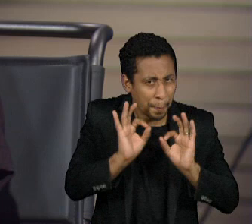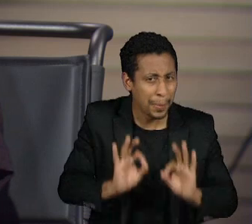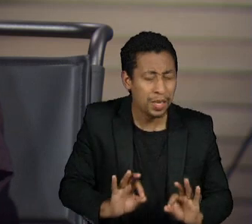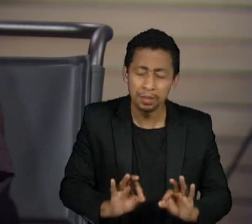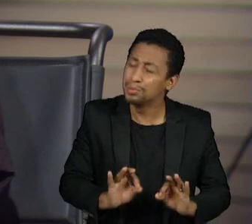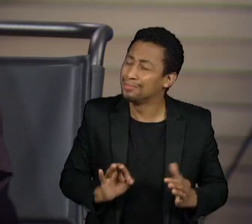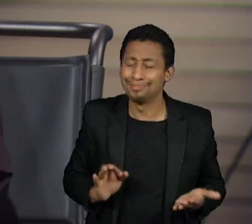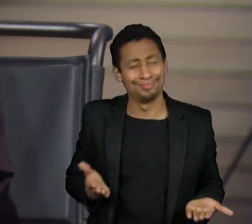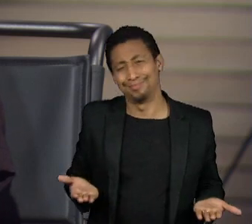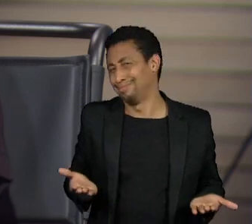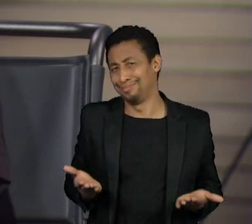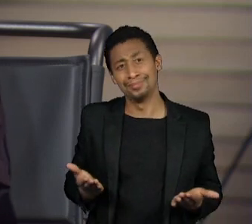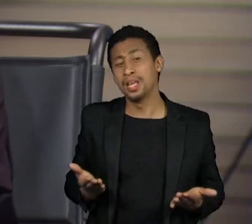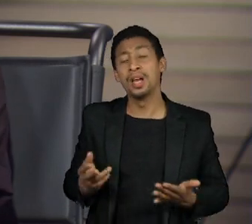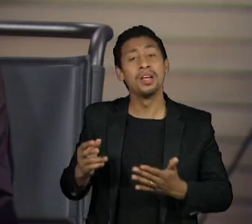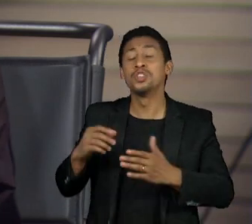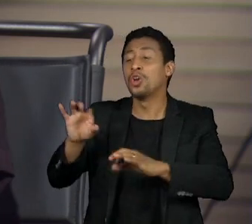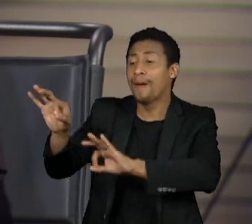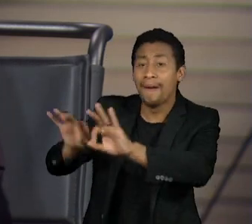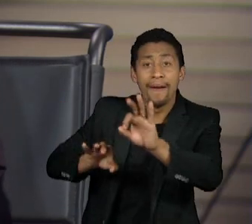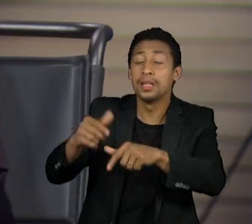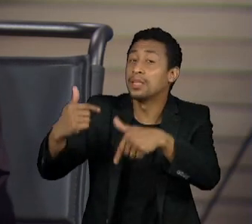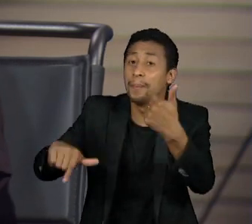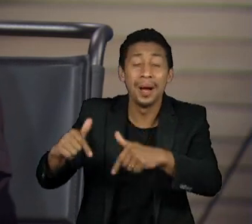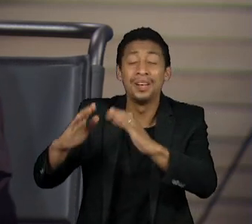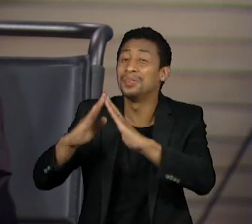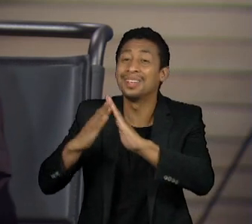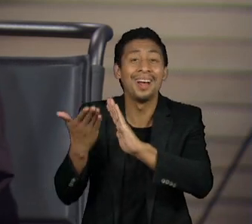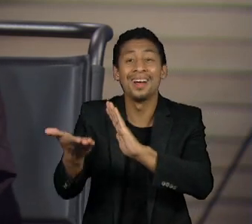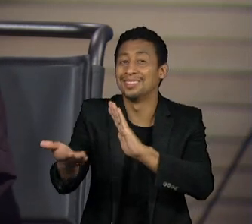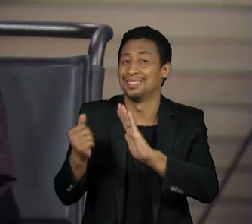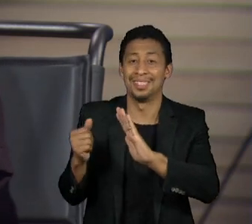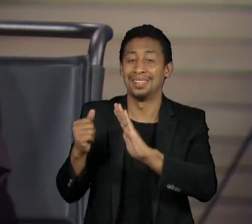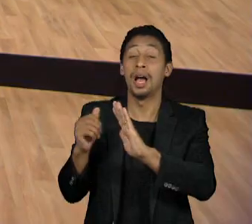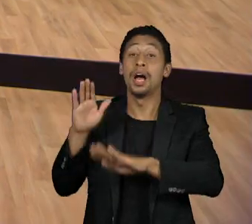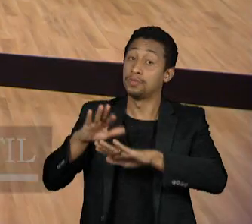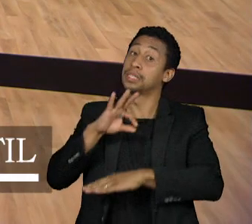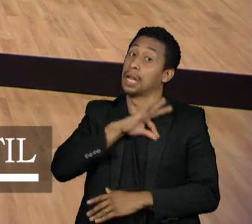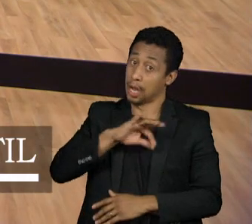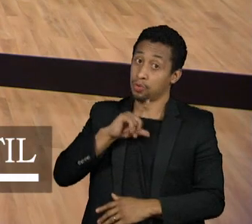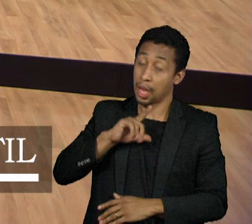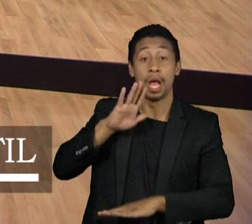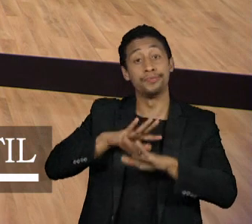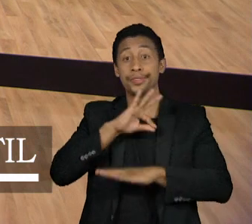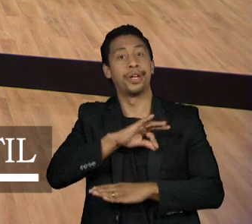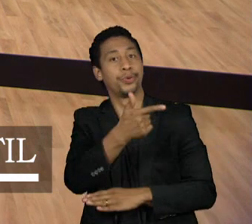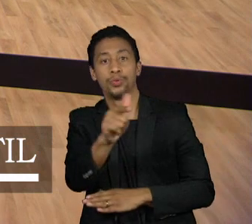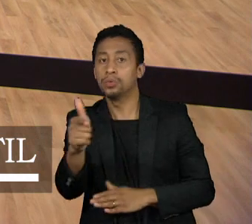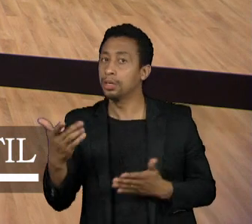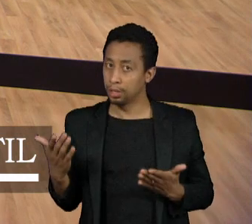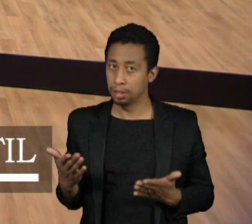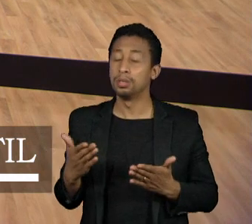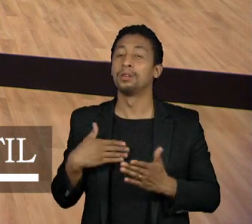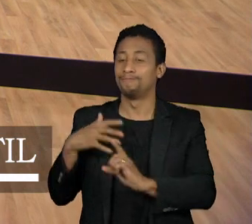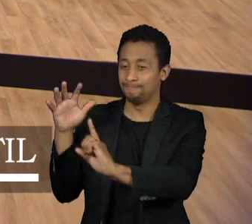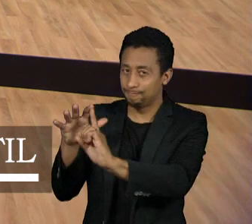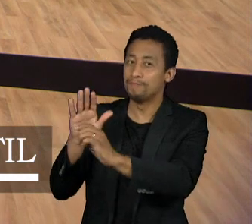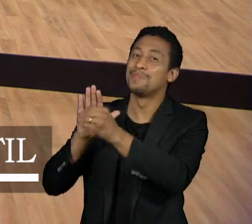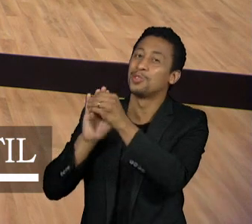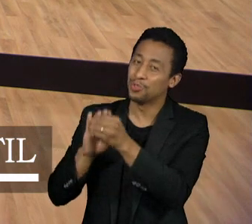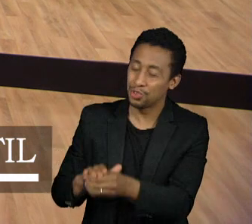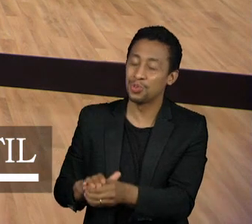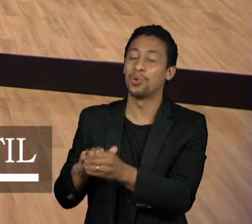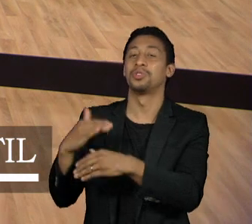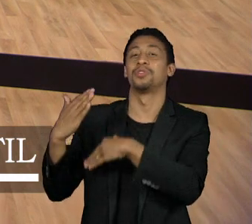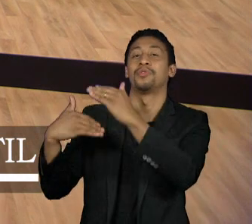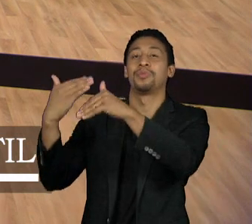todas essas atividades, às vezes remunerada, às vezes não, com impactos profundos no seu desenvolvimento, principalmente no seu acesso à educação,